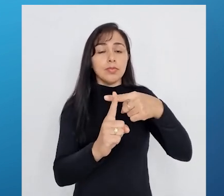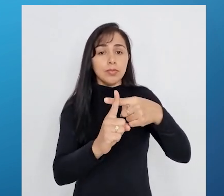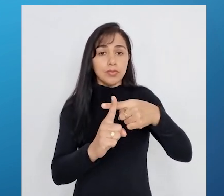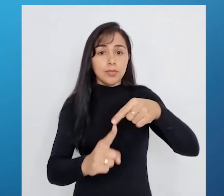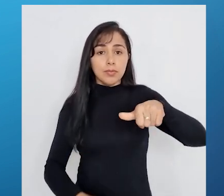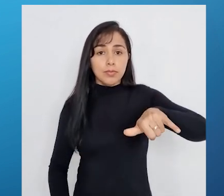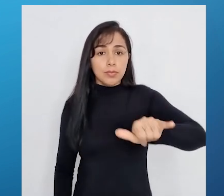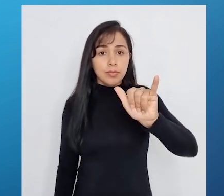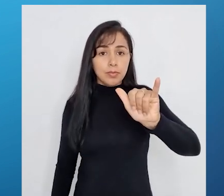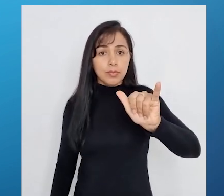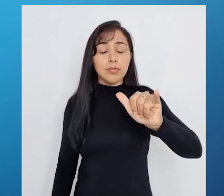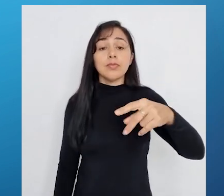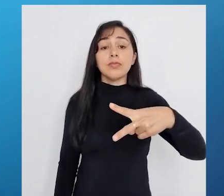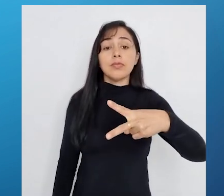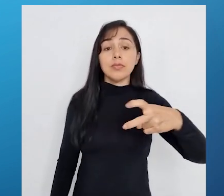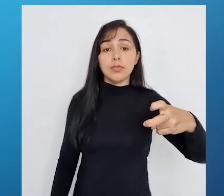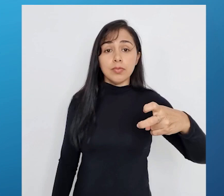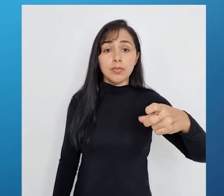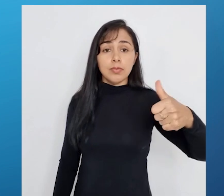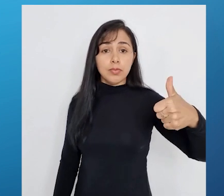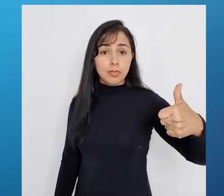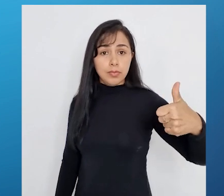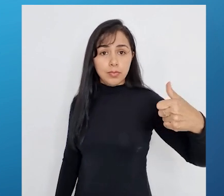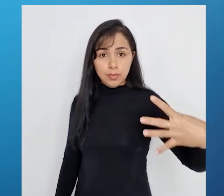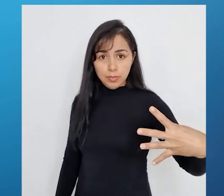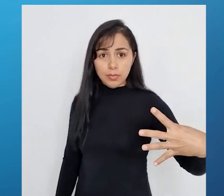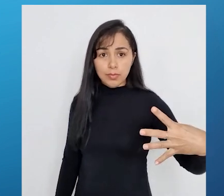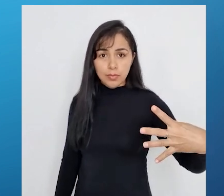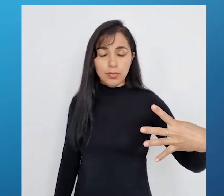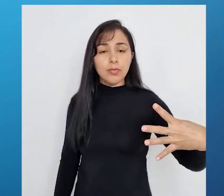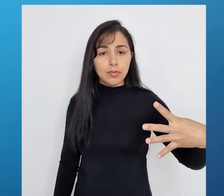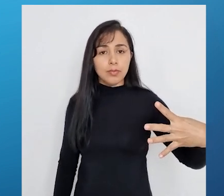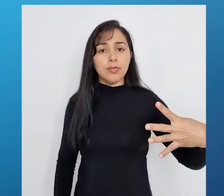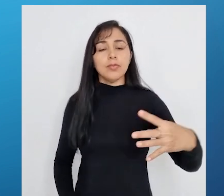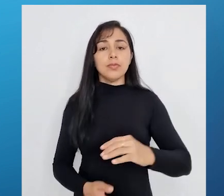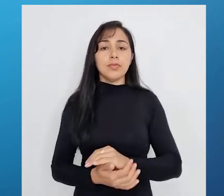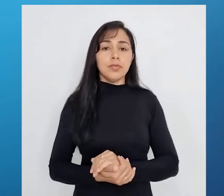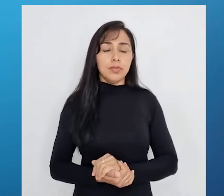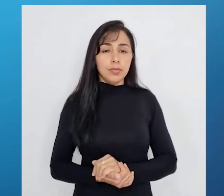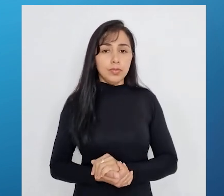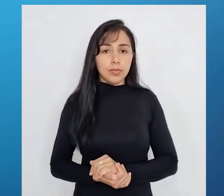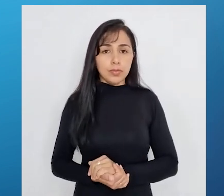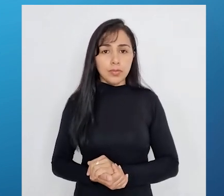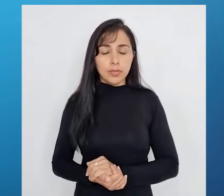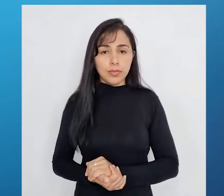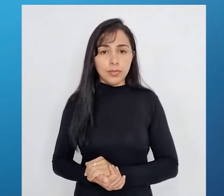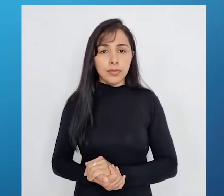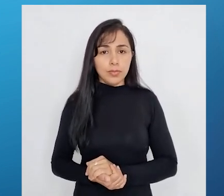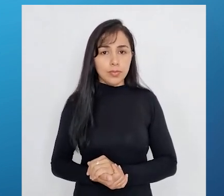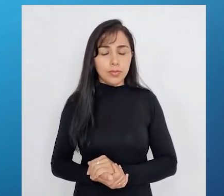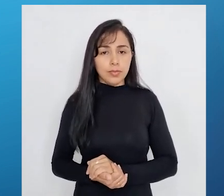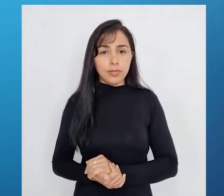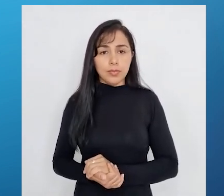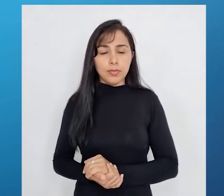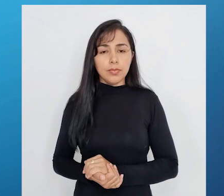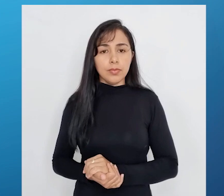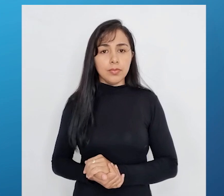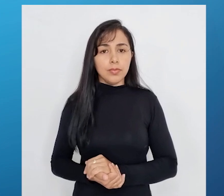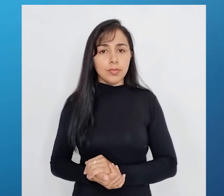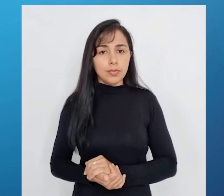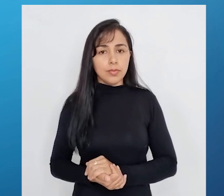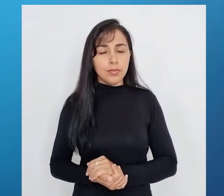48. Opa, 48 não, né, professor? Veículos é 14. Seria igual